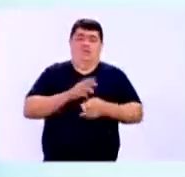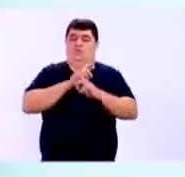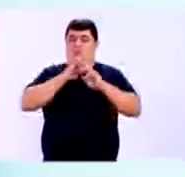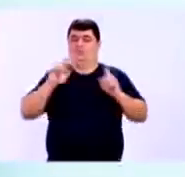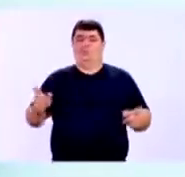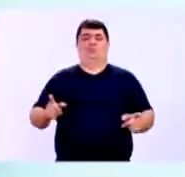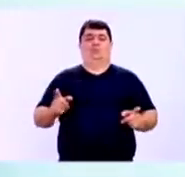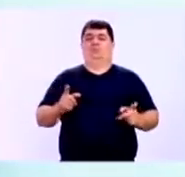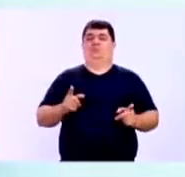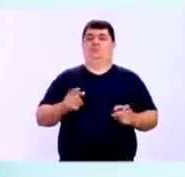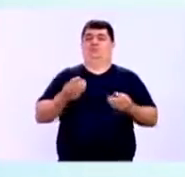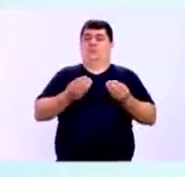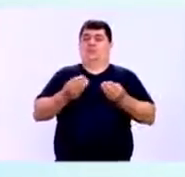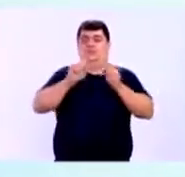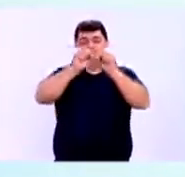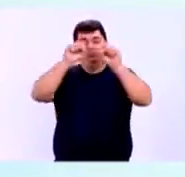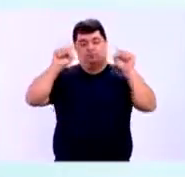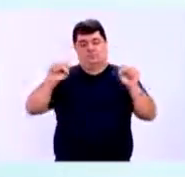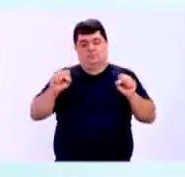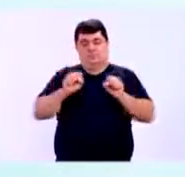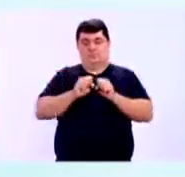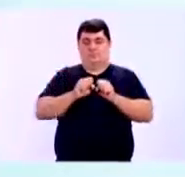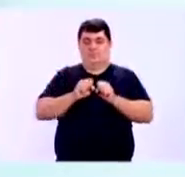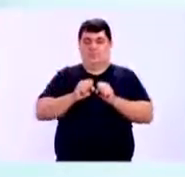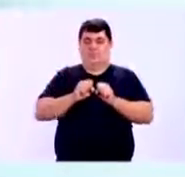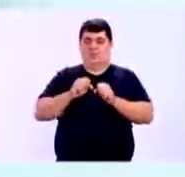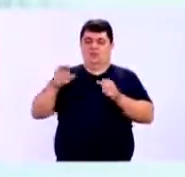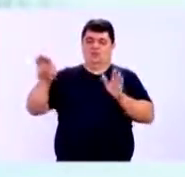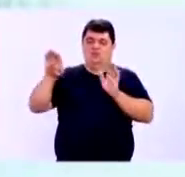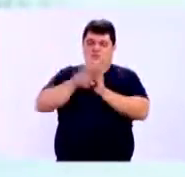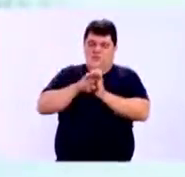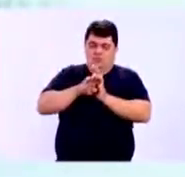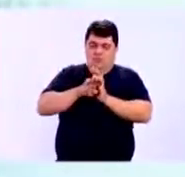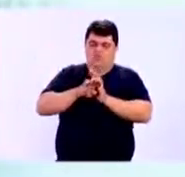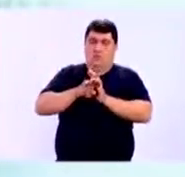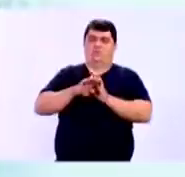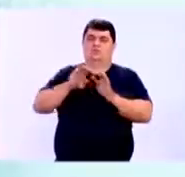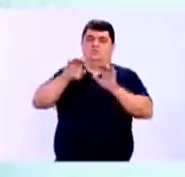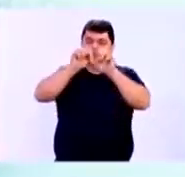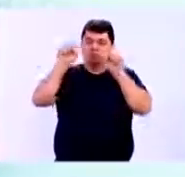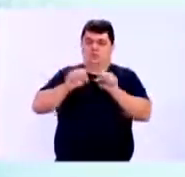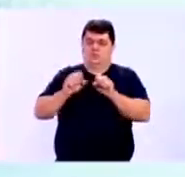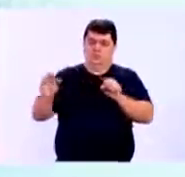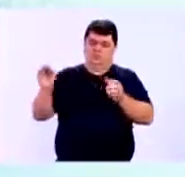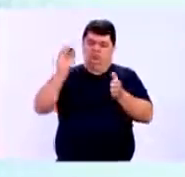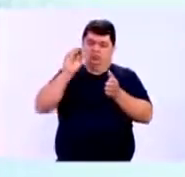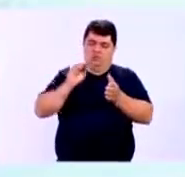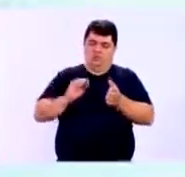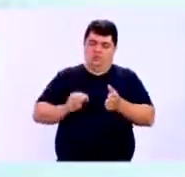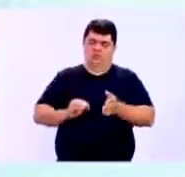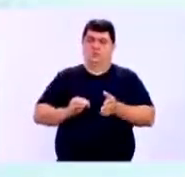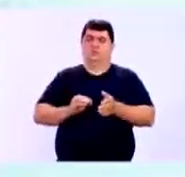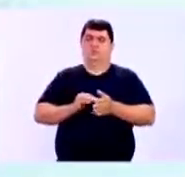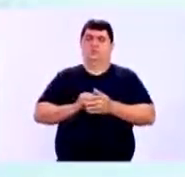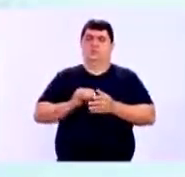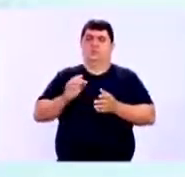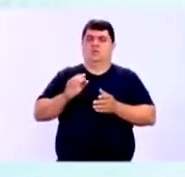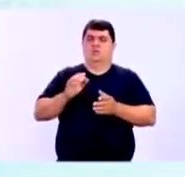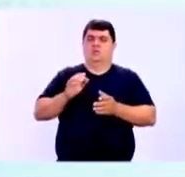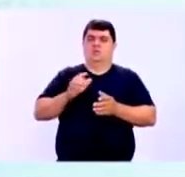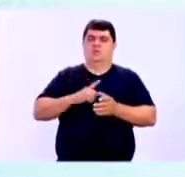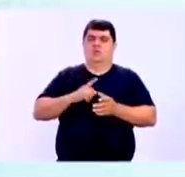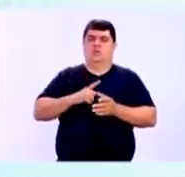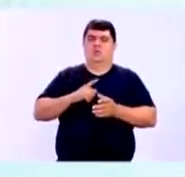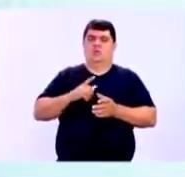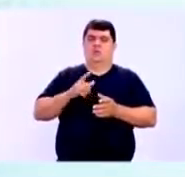assim. Como que é? Deu entrada no estoque, automaticamente faz a leitura lá, a óptica, ou se